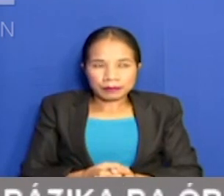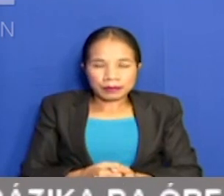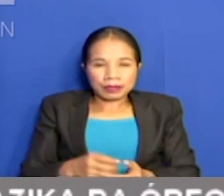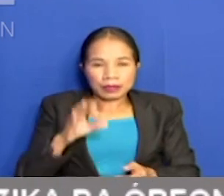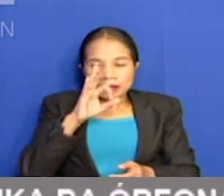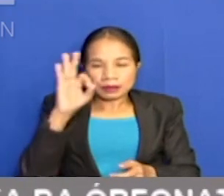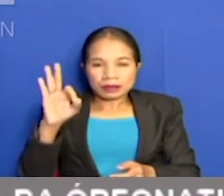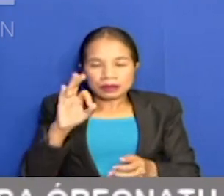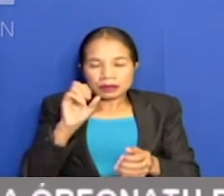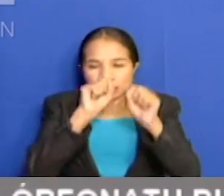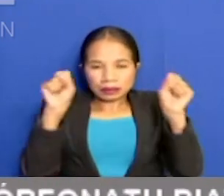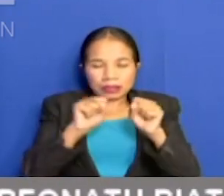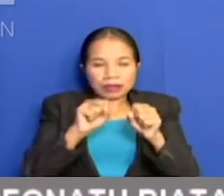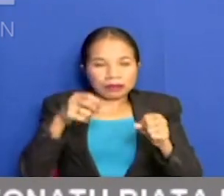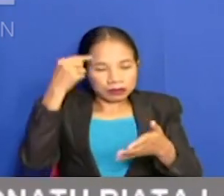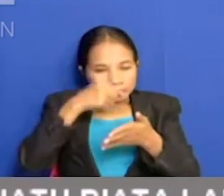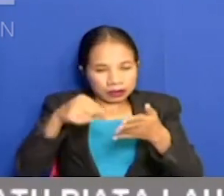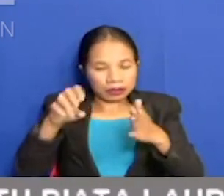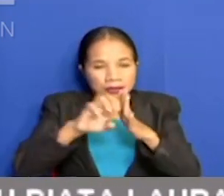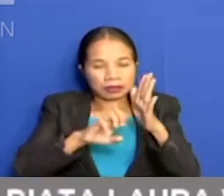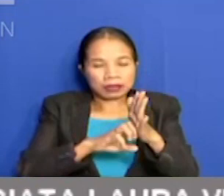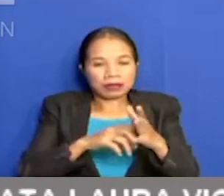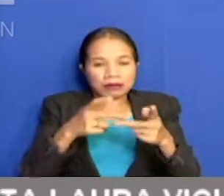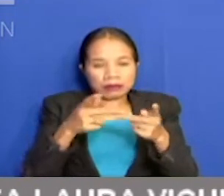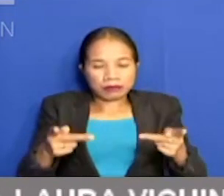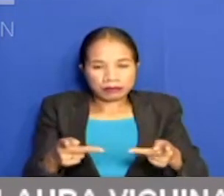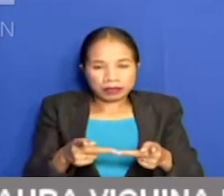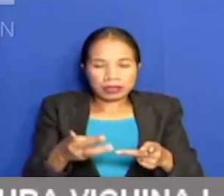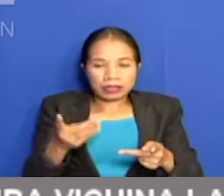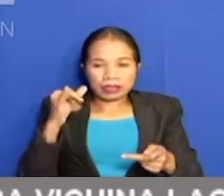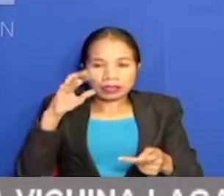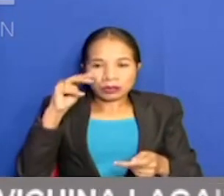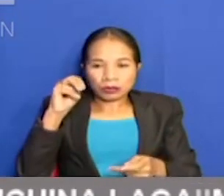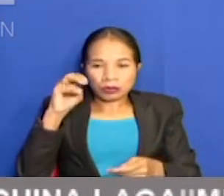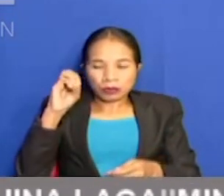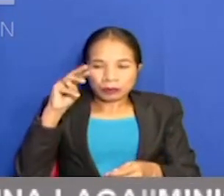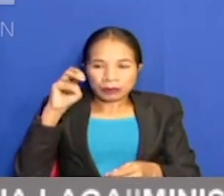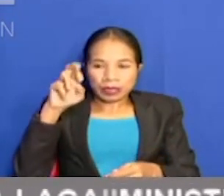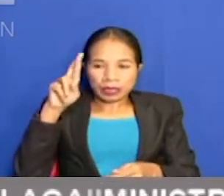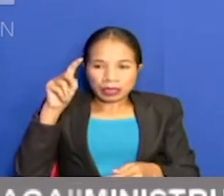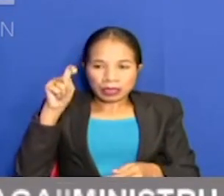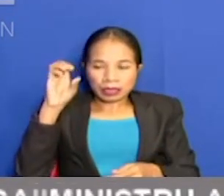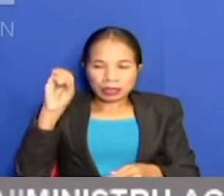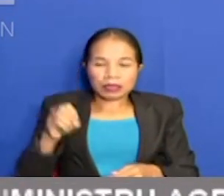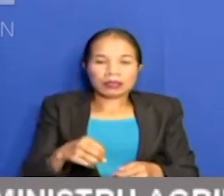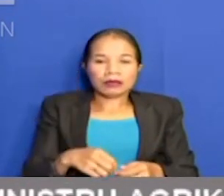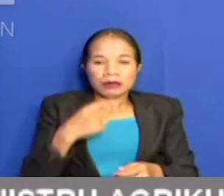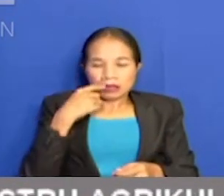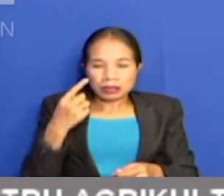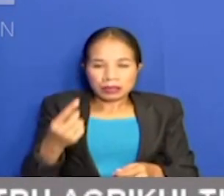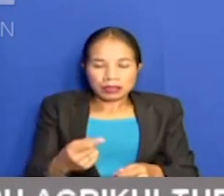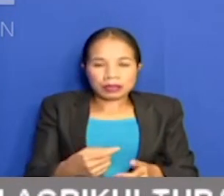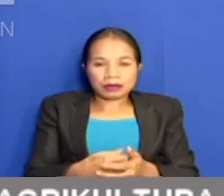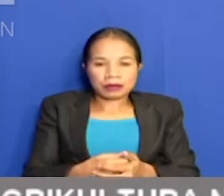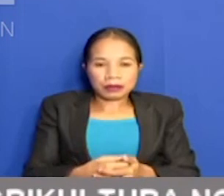Sábado, né, Secretário de Estado do Meio Ambiente, Diómetro Amaral de Carvalho, Ramuto com a organização Hassatil, Hatutan,